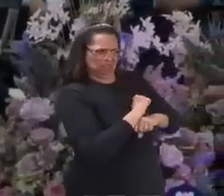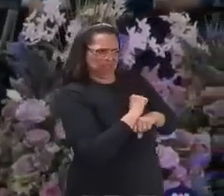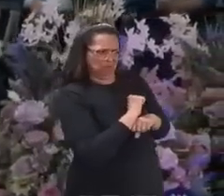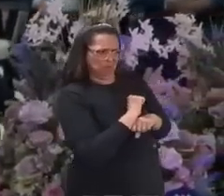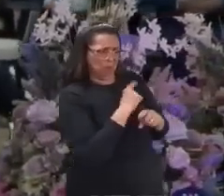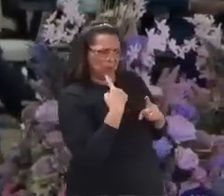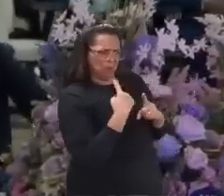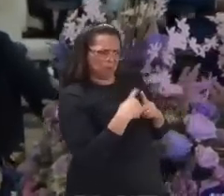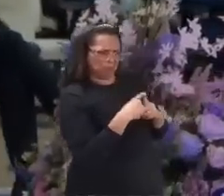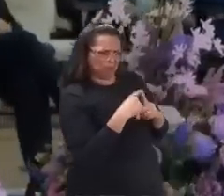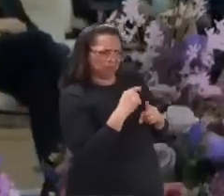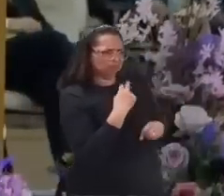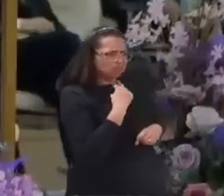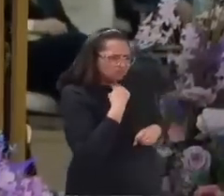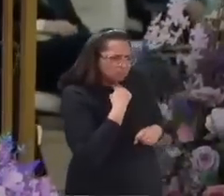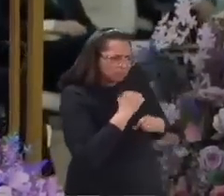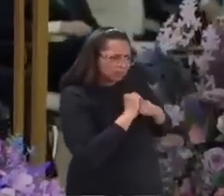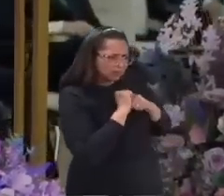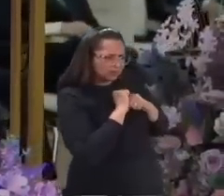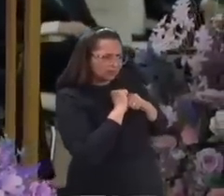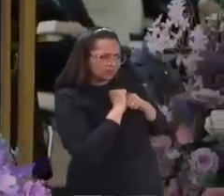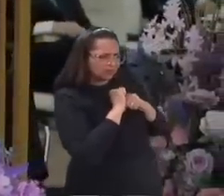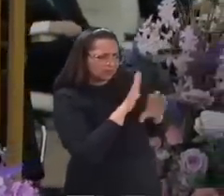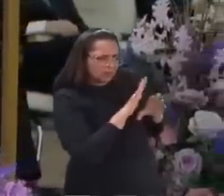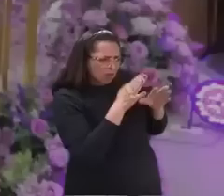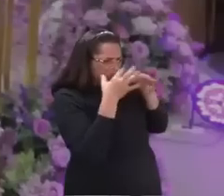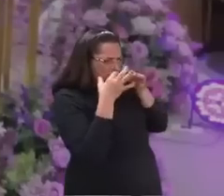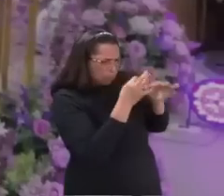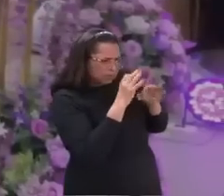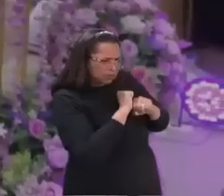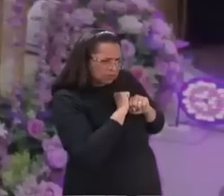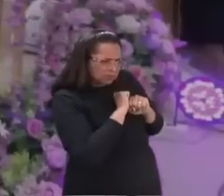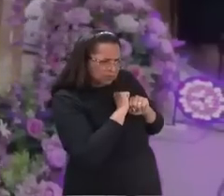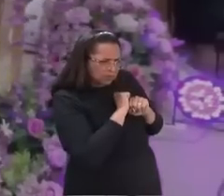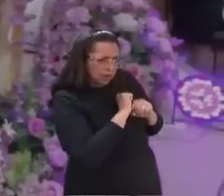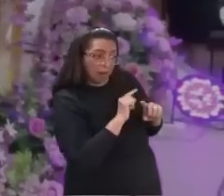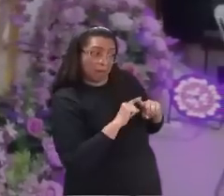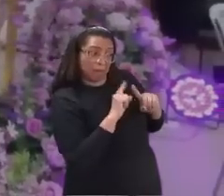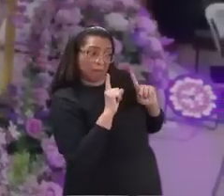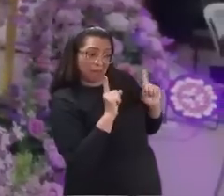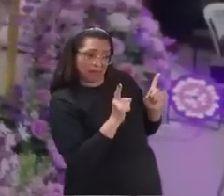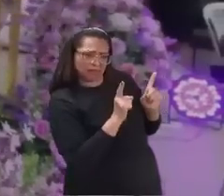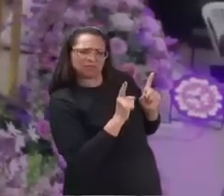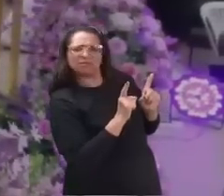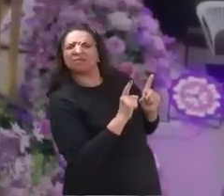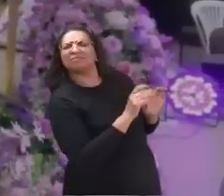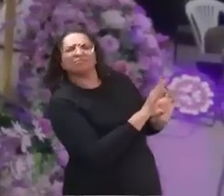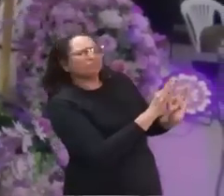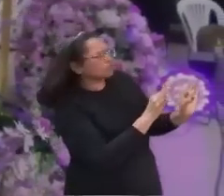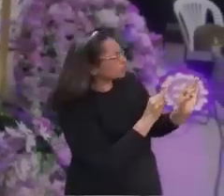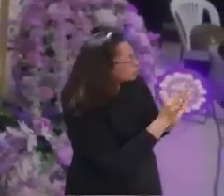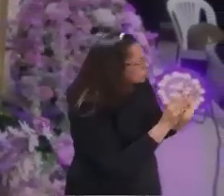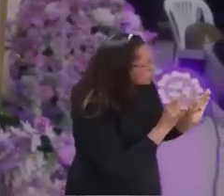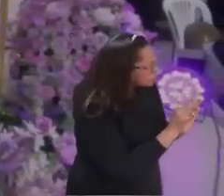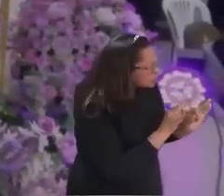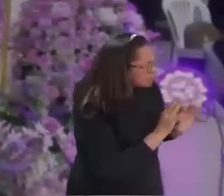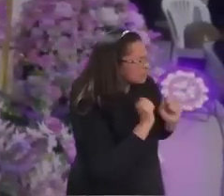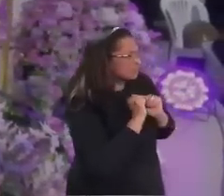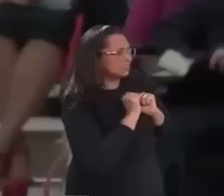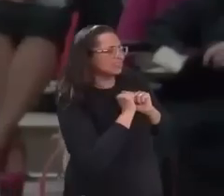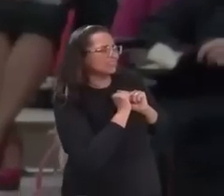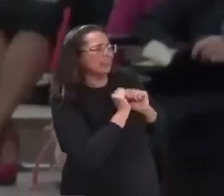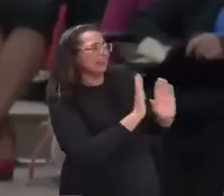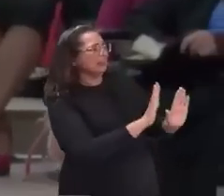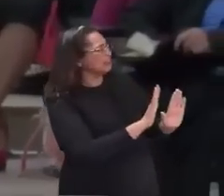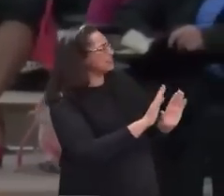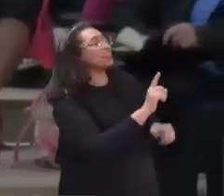para a igreja ela vai. Então você vai observando que ela vai ficando agitada. Quando você pensa que ela não está no culto ou não vai, é